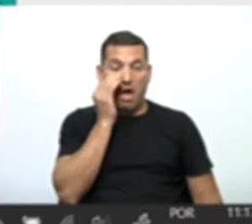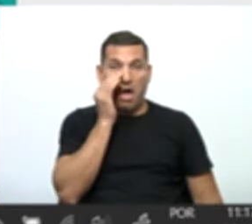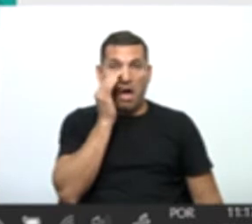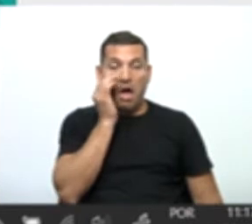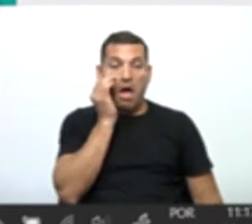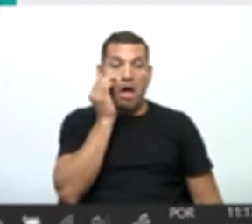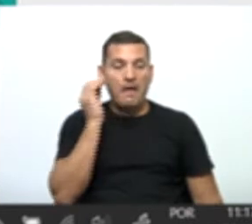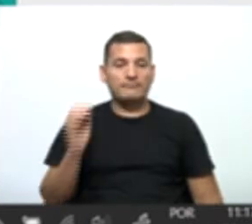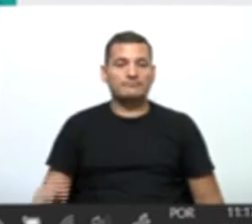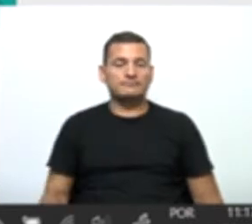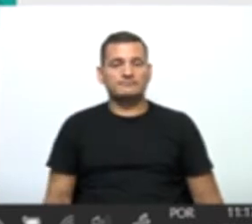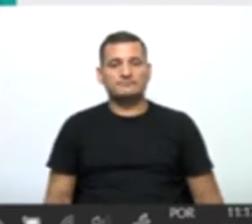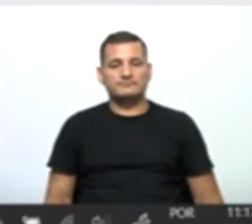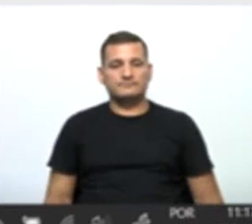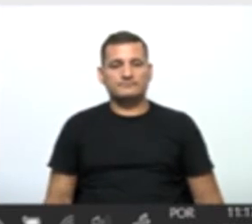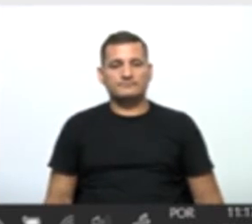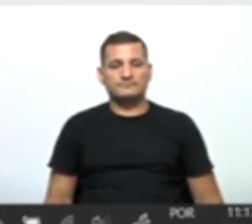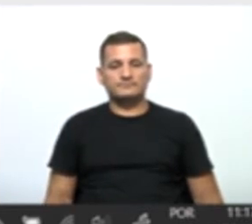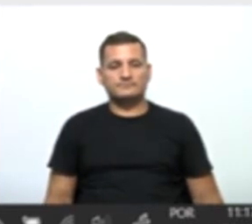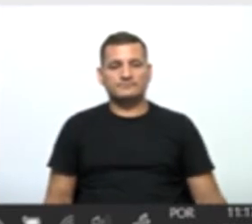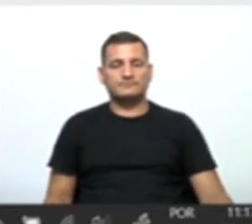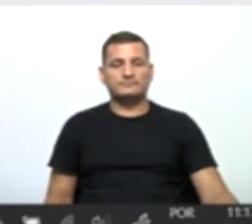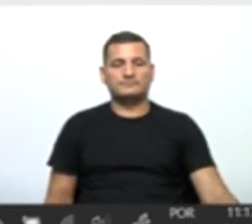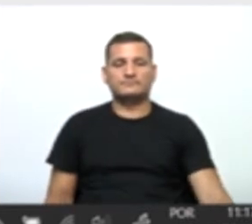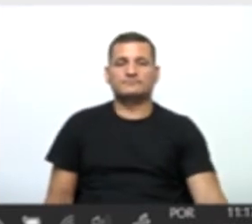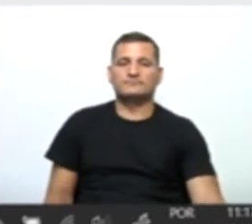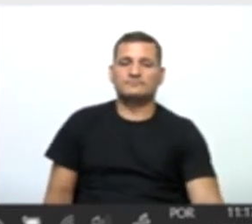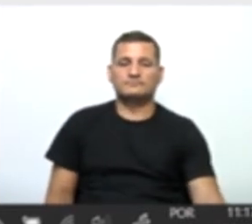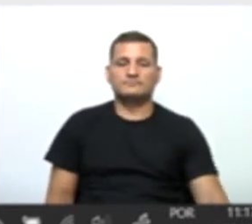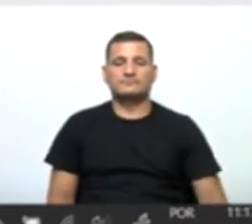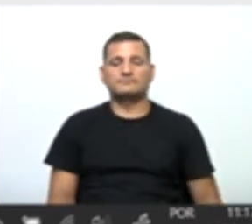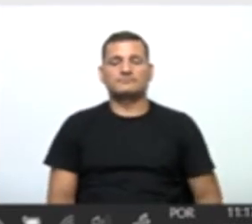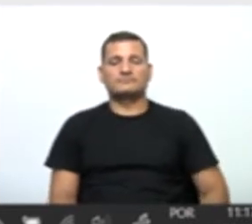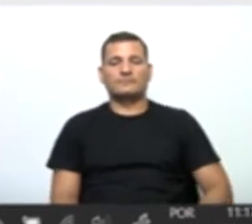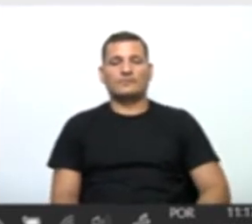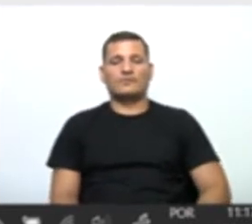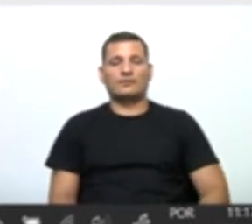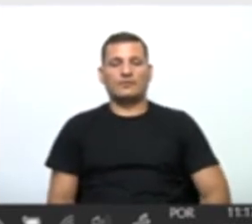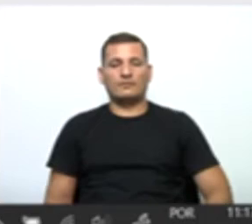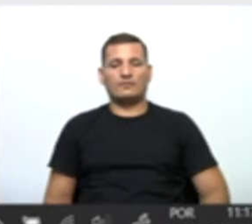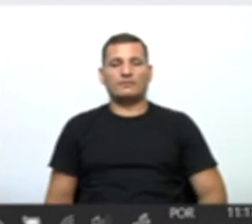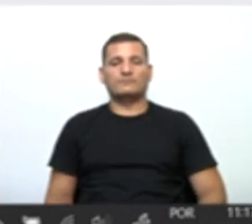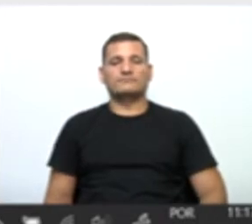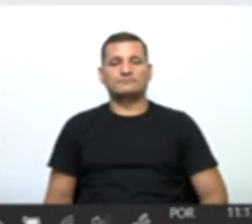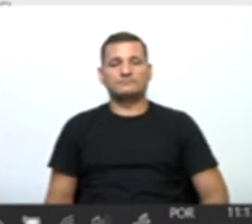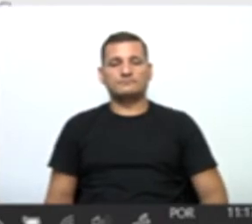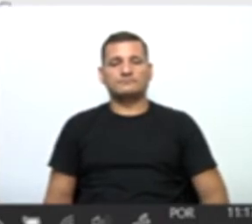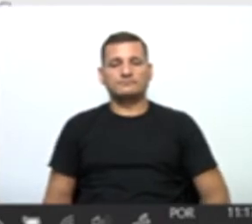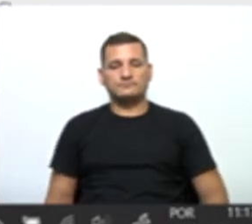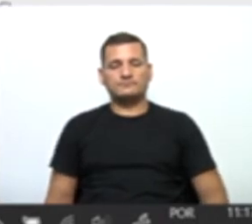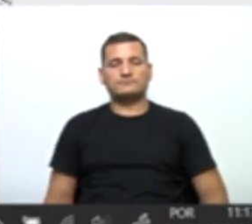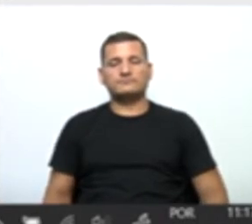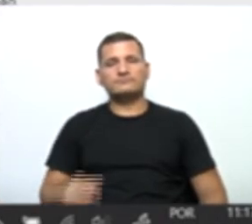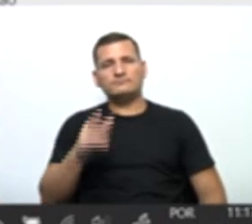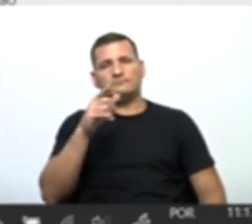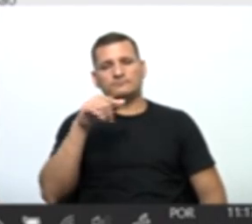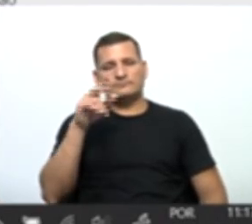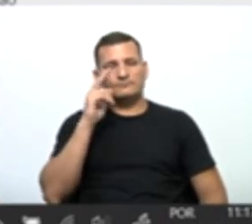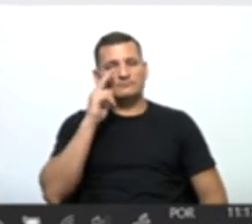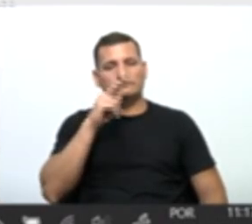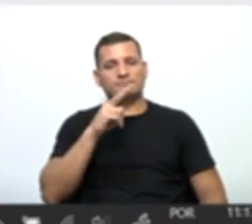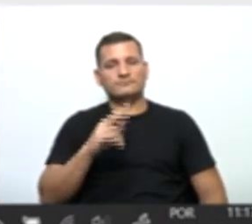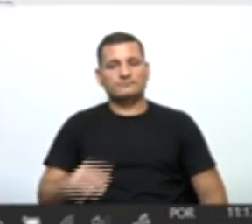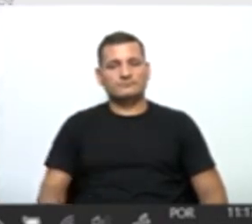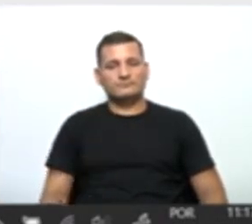Quando eu cliquei nessa informação aqui, ó. Vocês observam que não tem, ó.